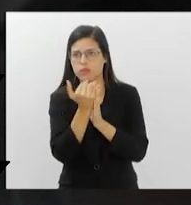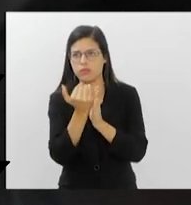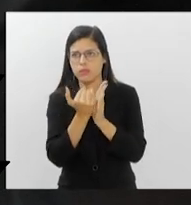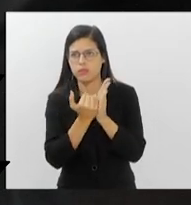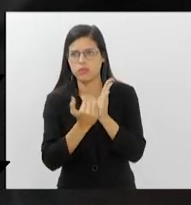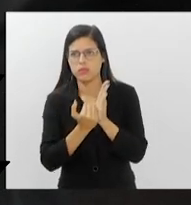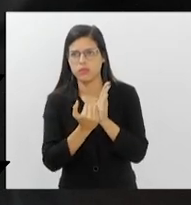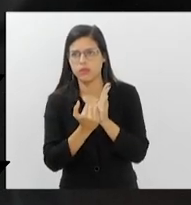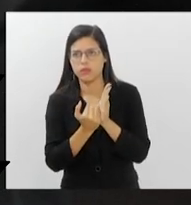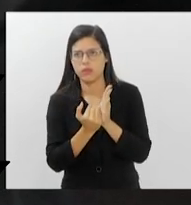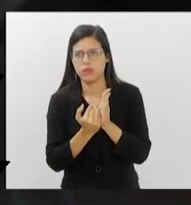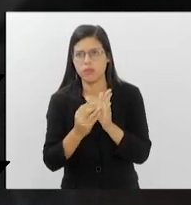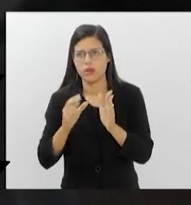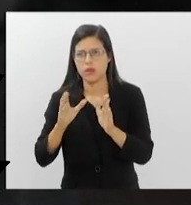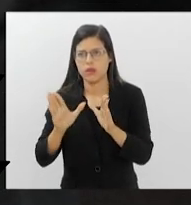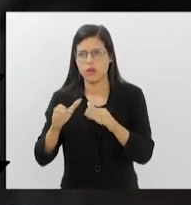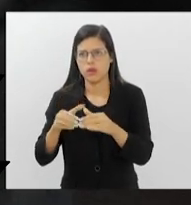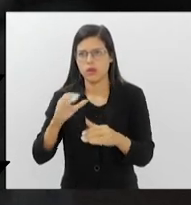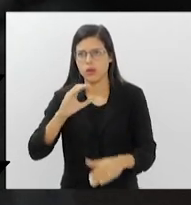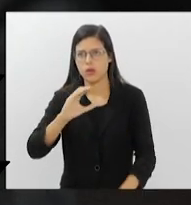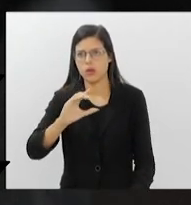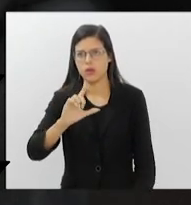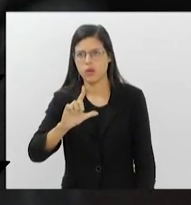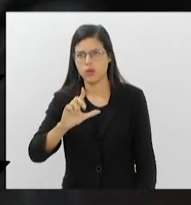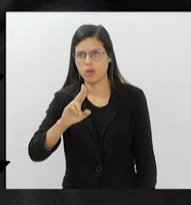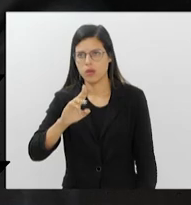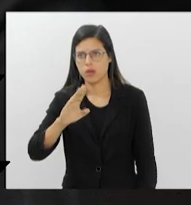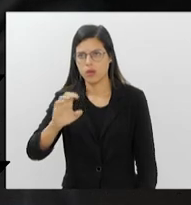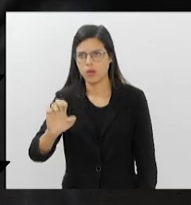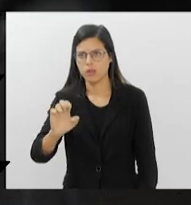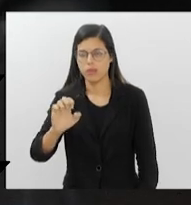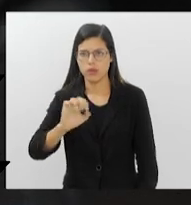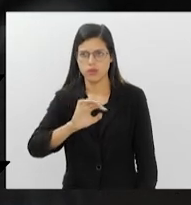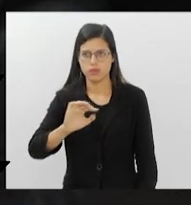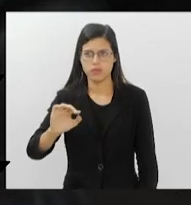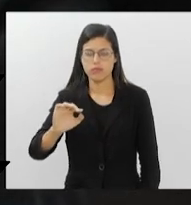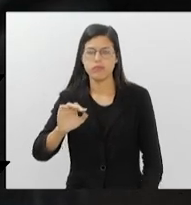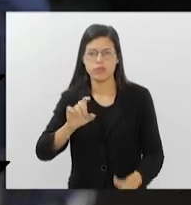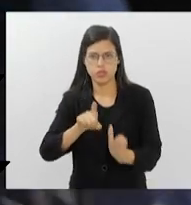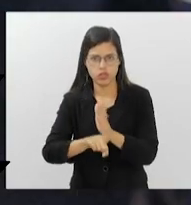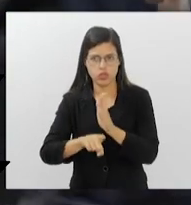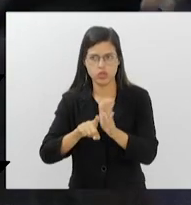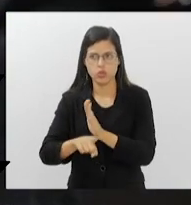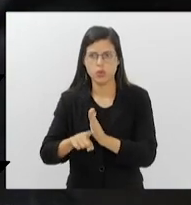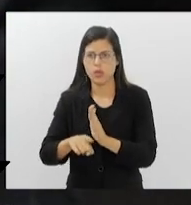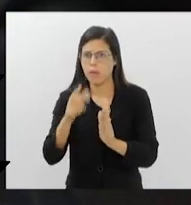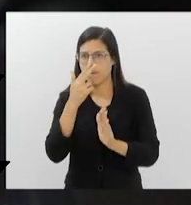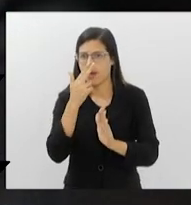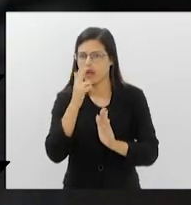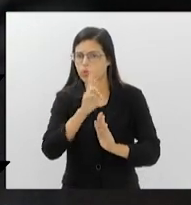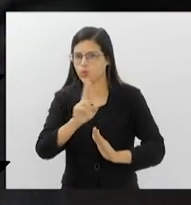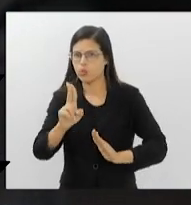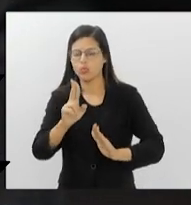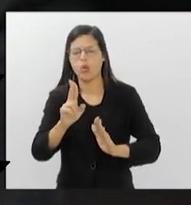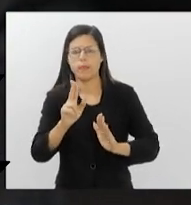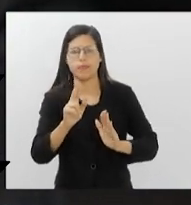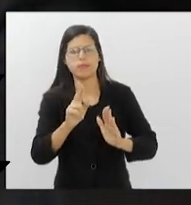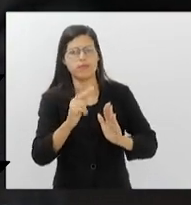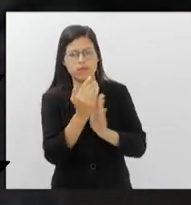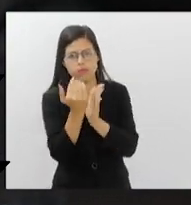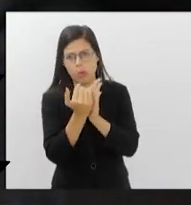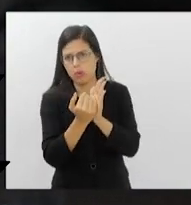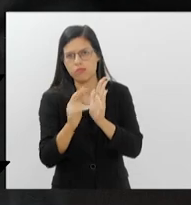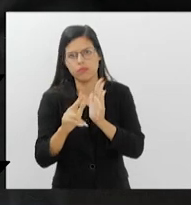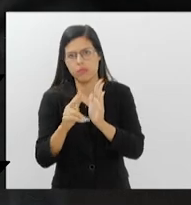é clube de descontos do Servidor é um nome inclusive que parece o nome de um programa né não de uma lei né então eh eh se